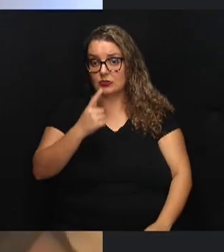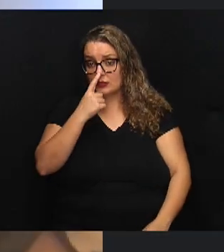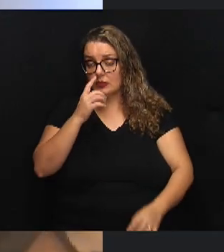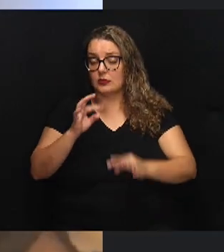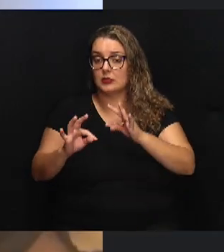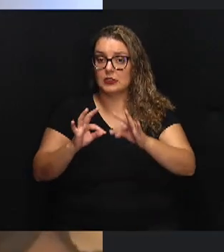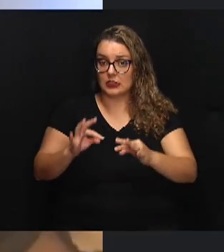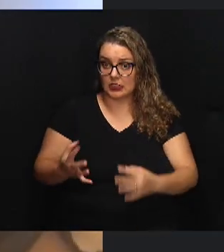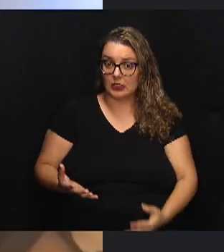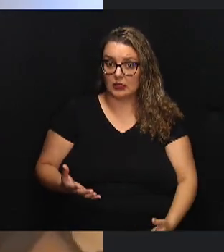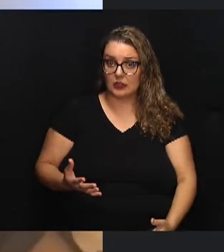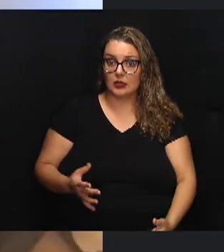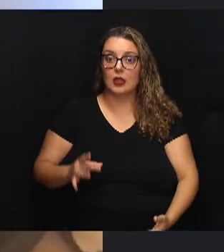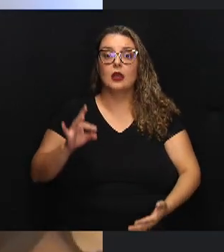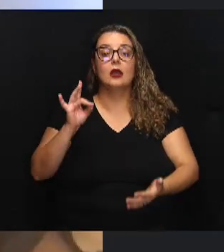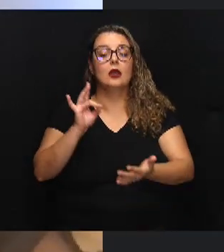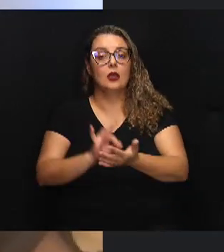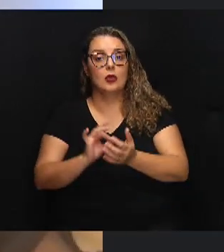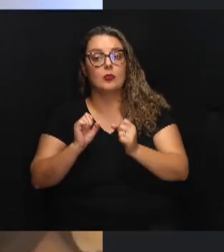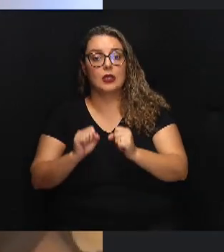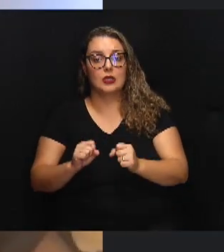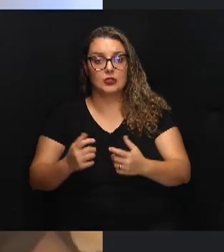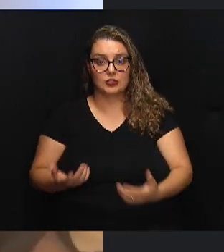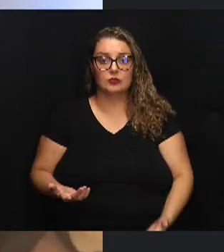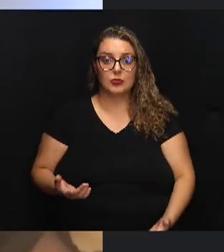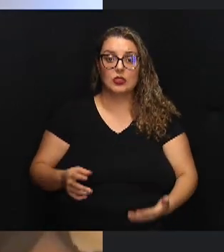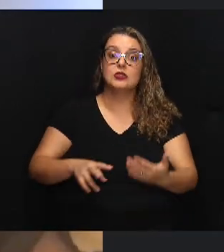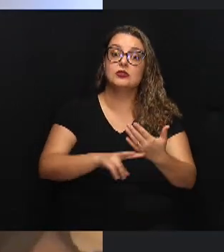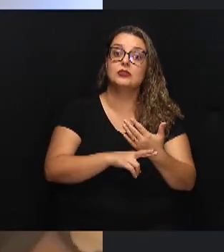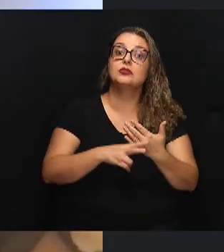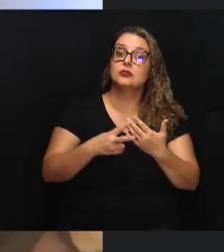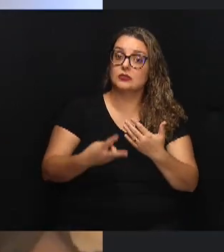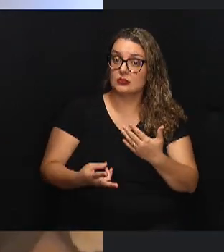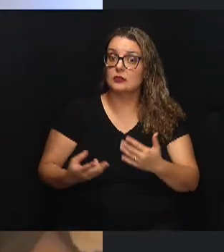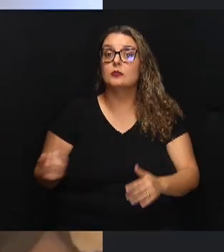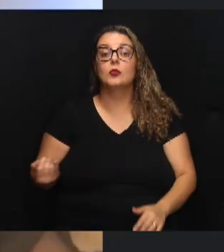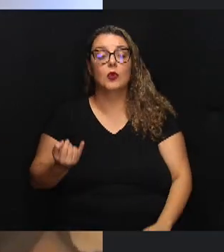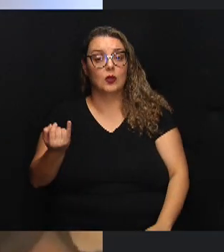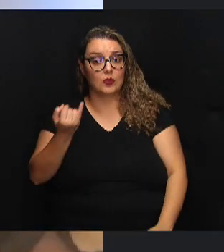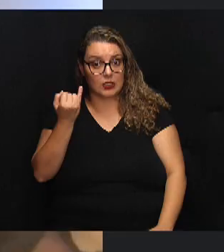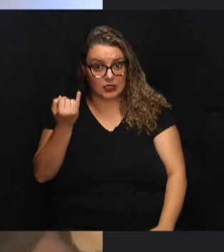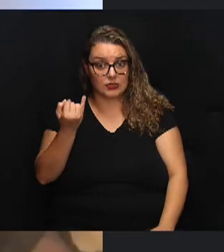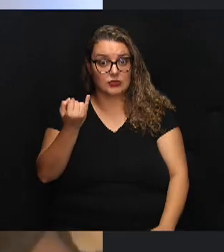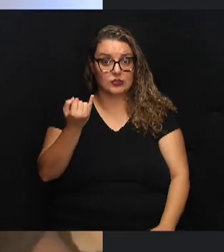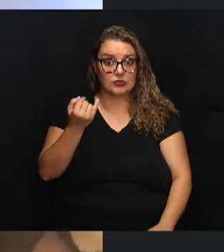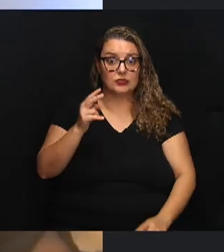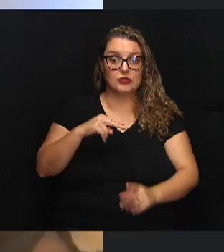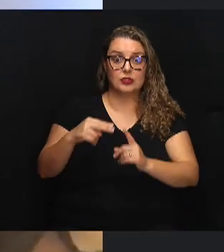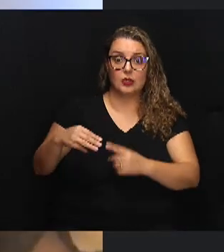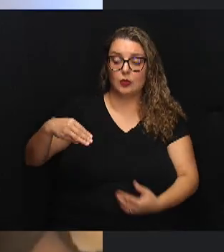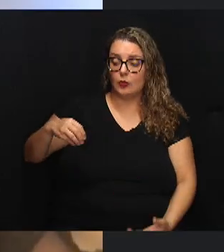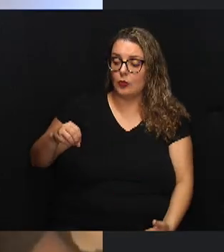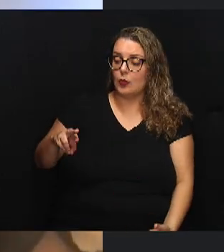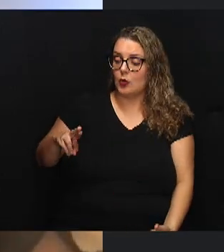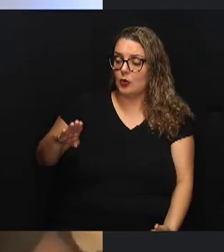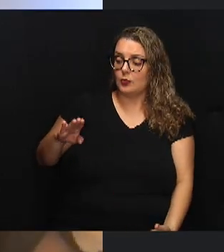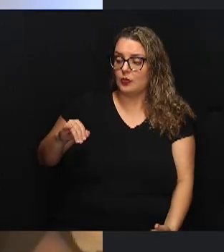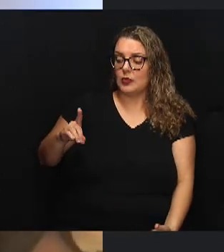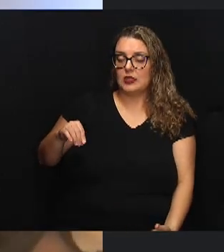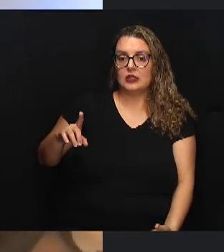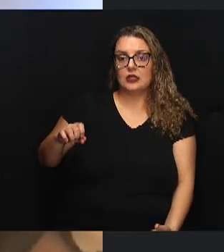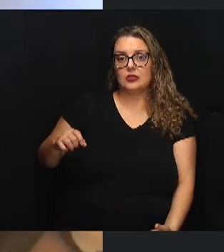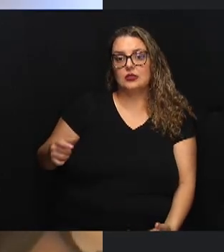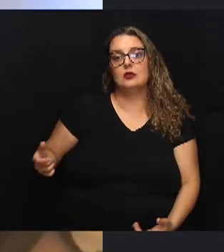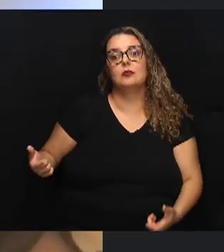técnica, ele realmente pode obter desfechos aí interessantes do ponto de vista de morbidade, né? Então, menos